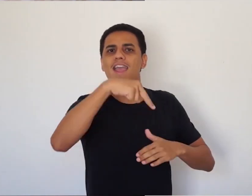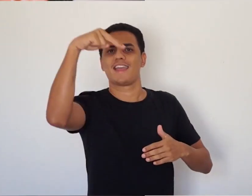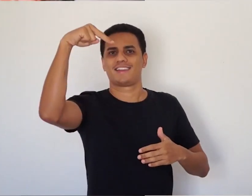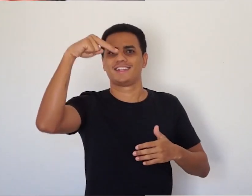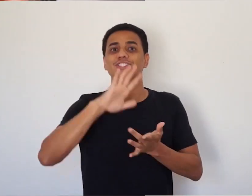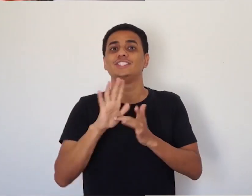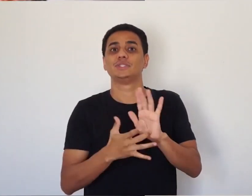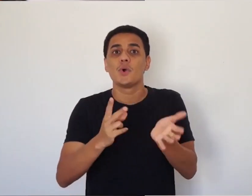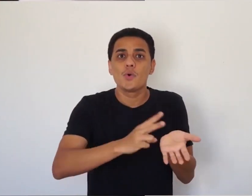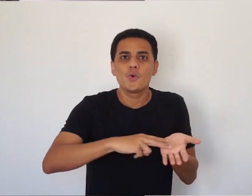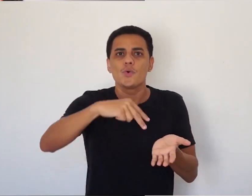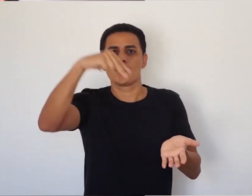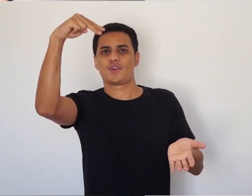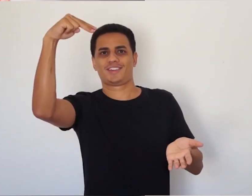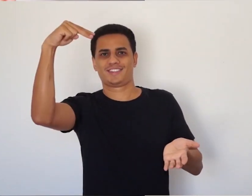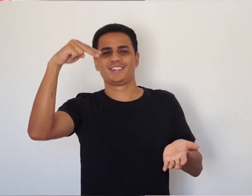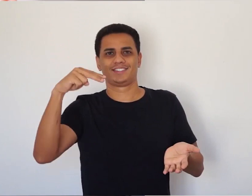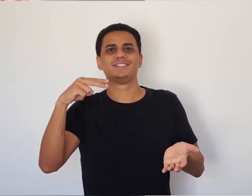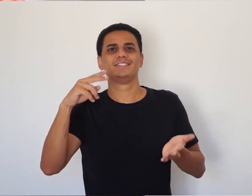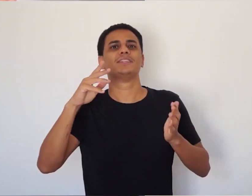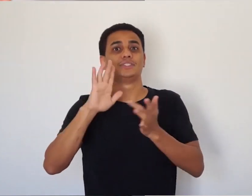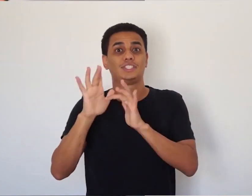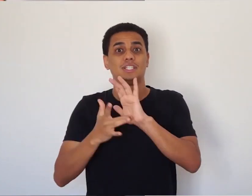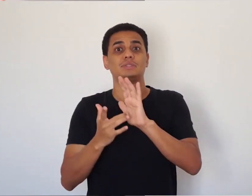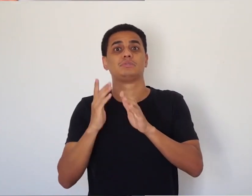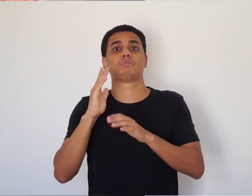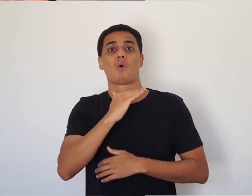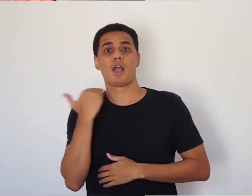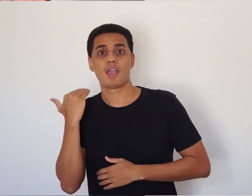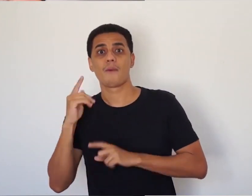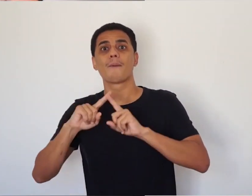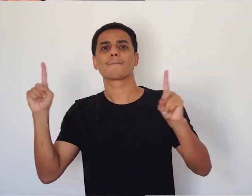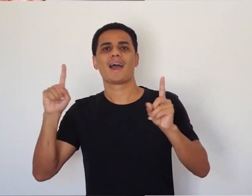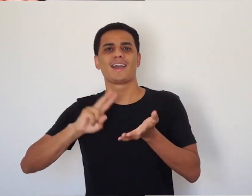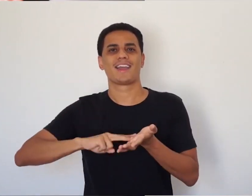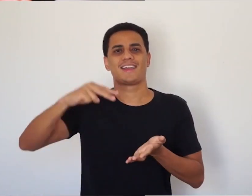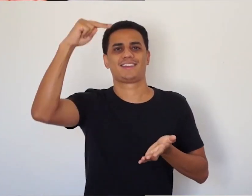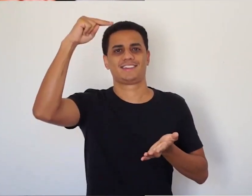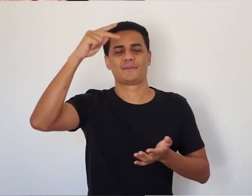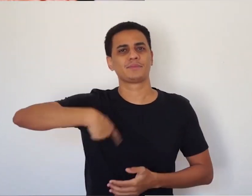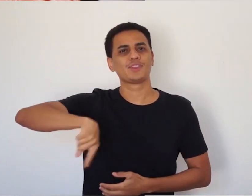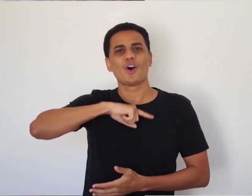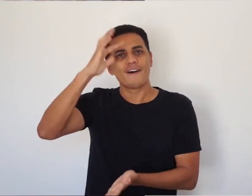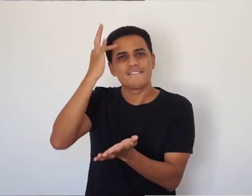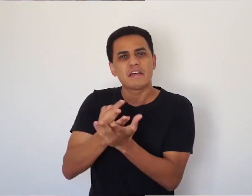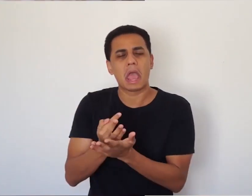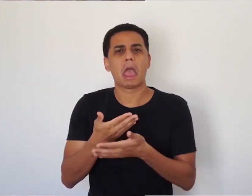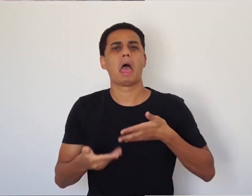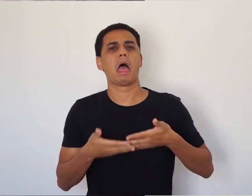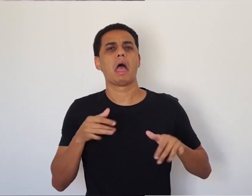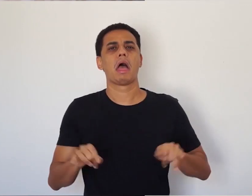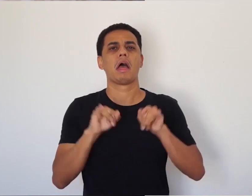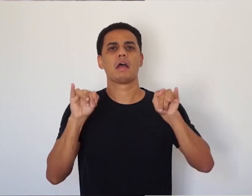dia, após a morte de Jesus, ele ressuscitou. E por isso que a minha fé e a sua fé não é vã, porque